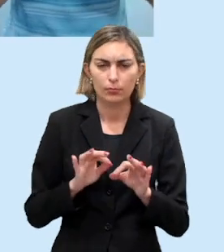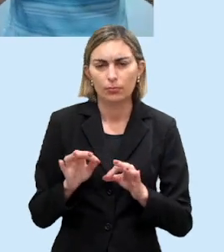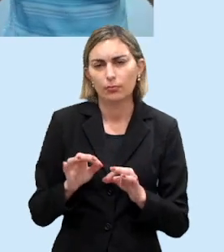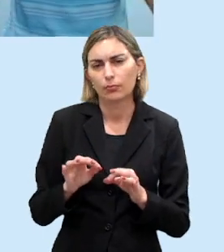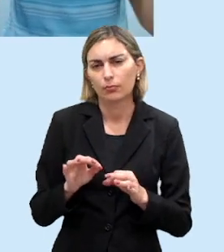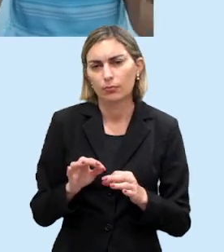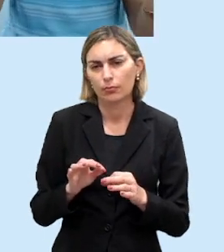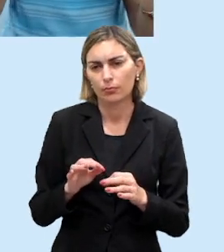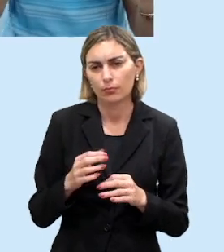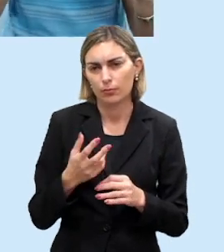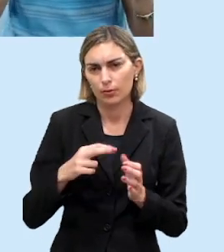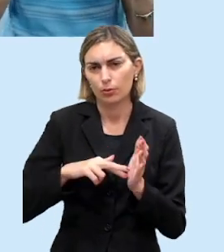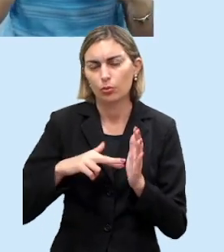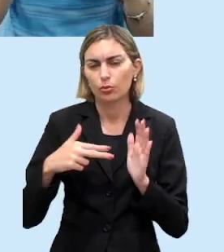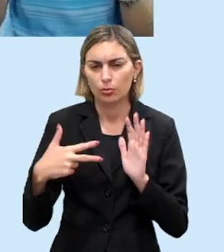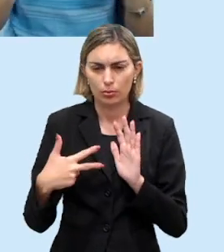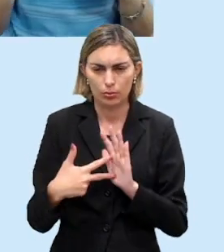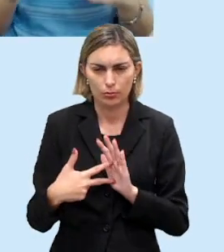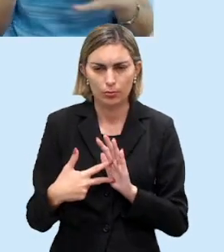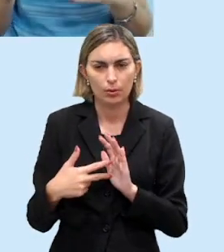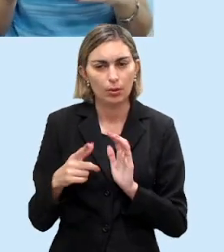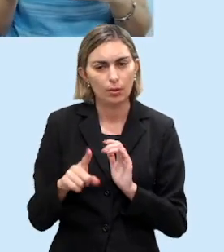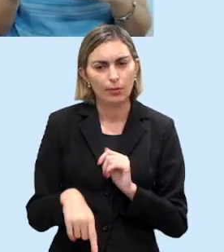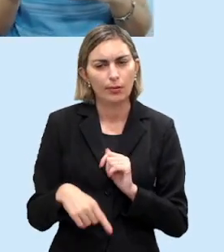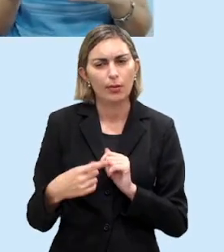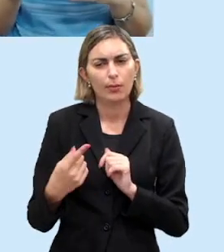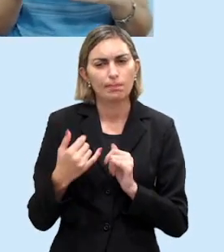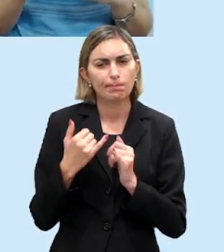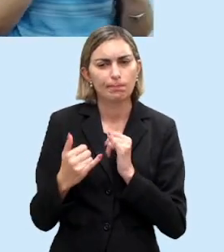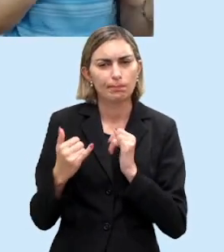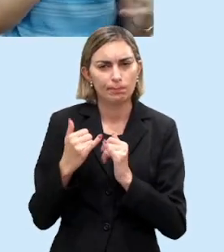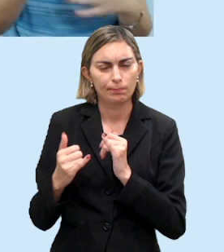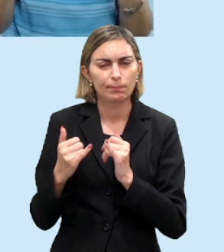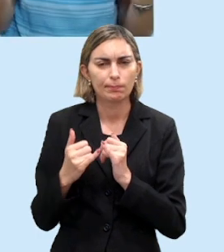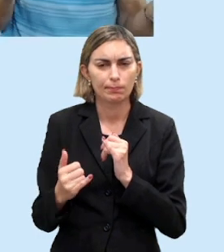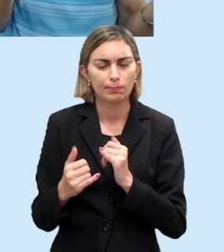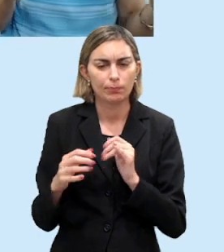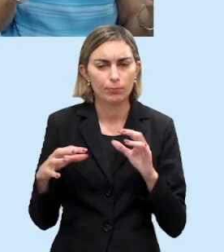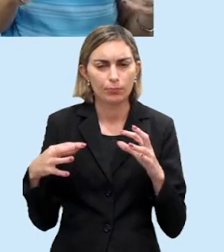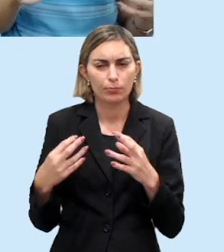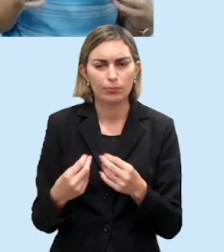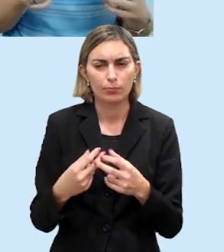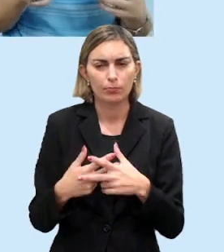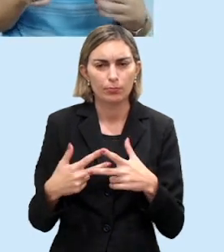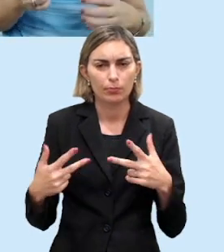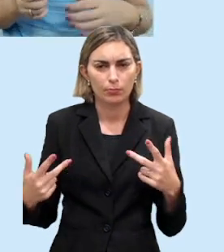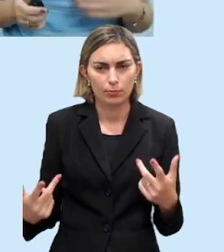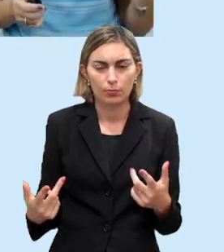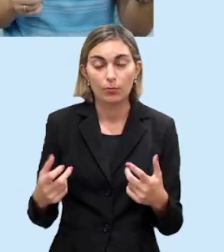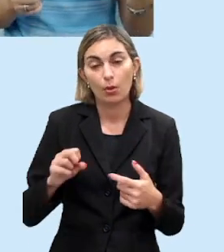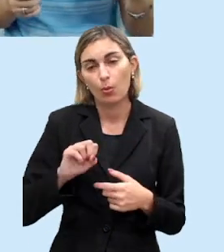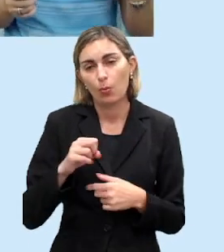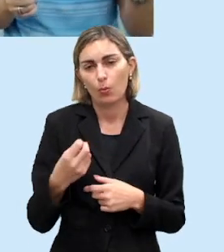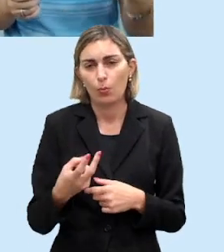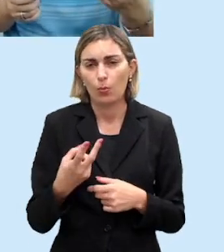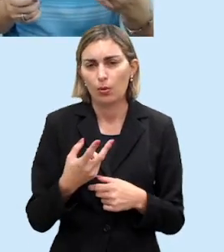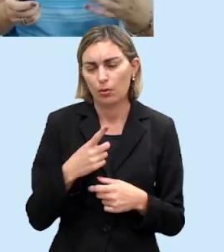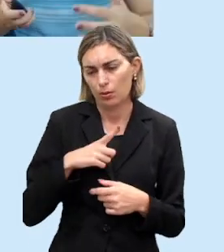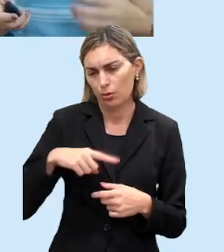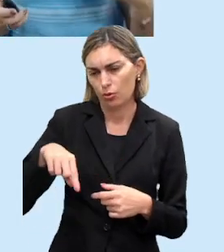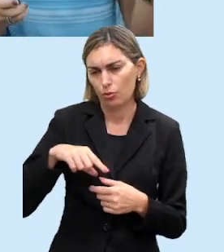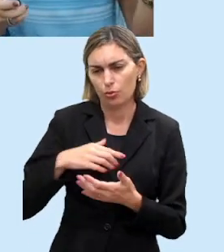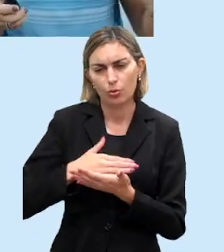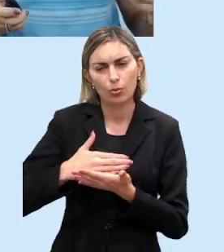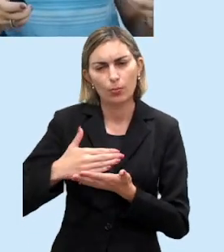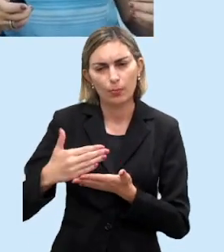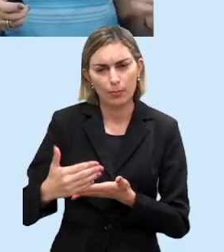não é, do significado, ela é muito semelhante para todas as coisas, não é? Ou seja, quando a gente começa